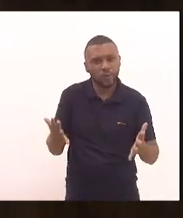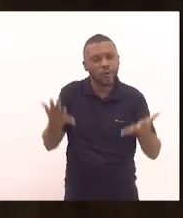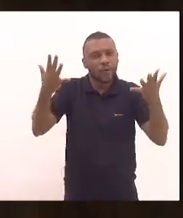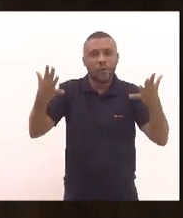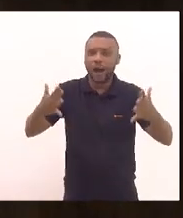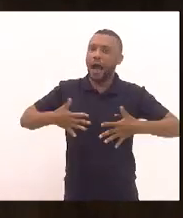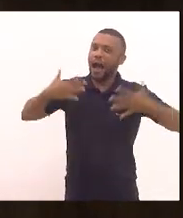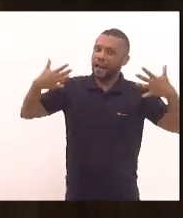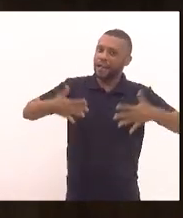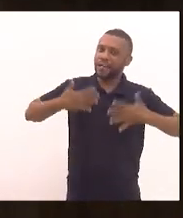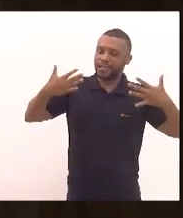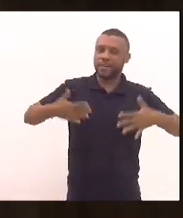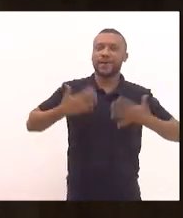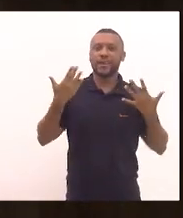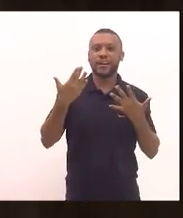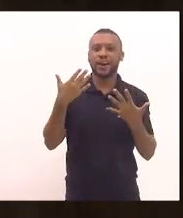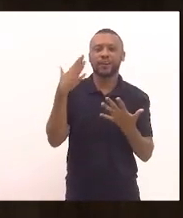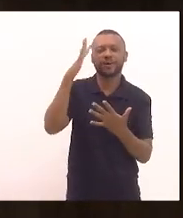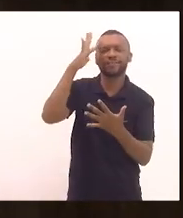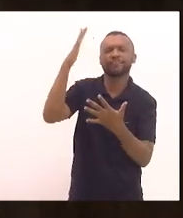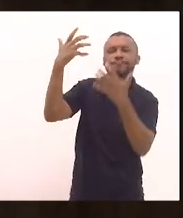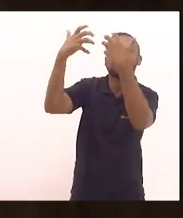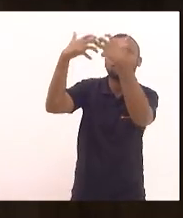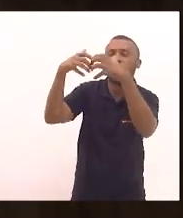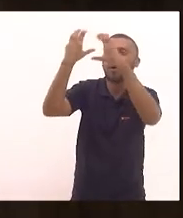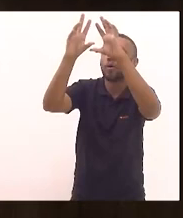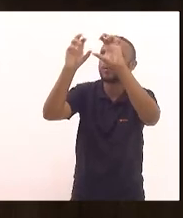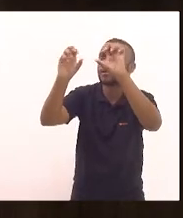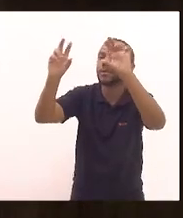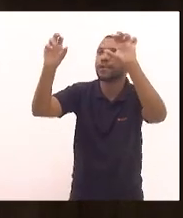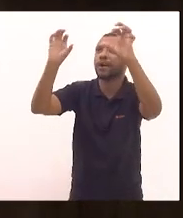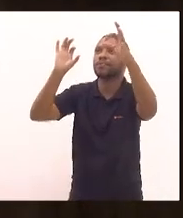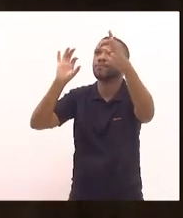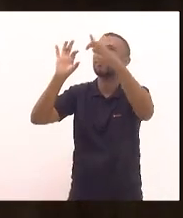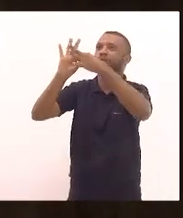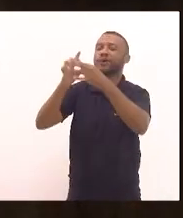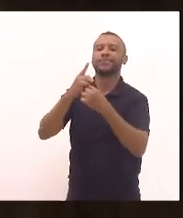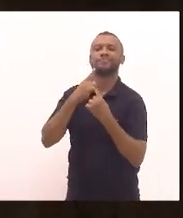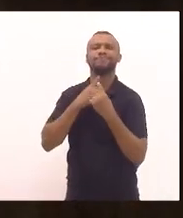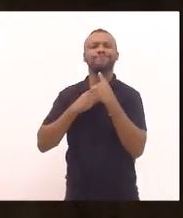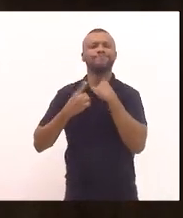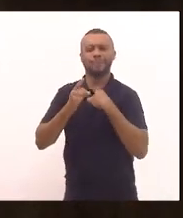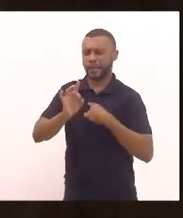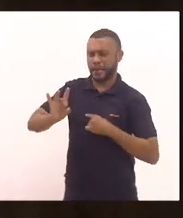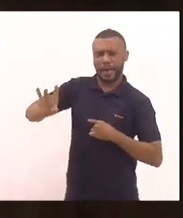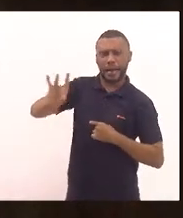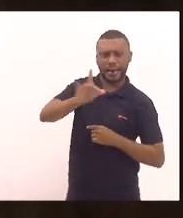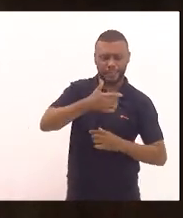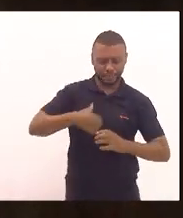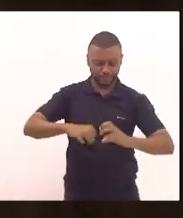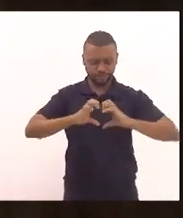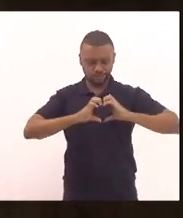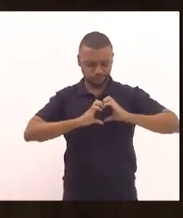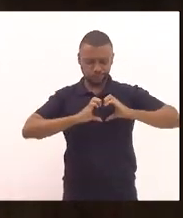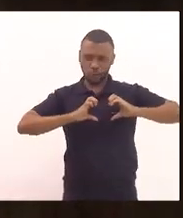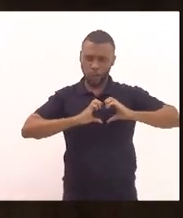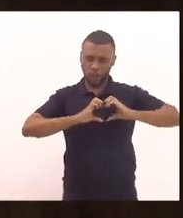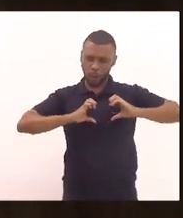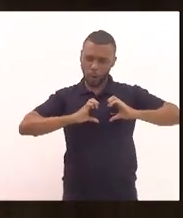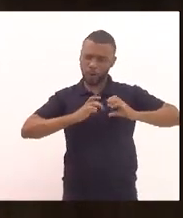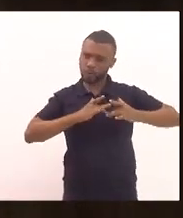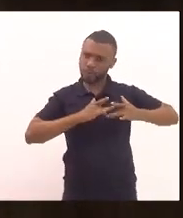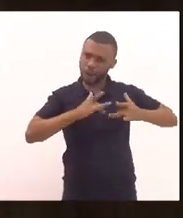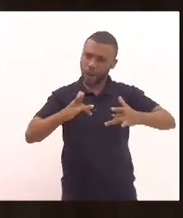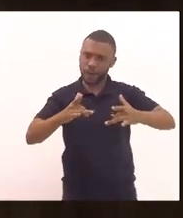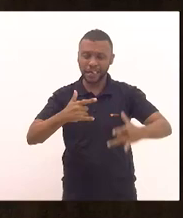Alegria pontuando e refletindo no céu, desejos de cada coração numa entrega. É São João,